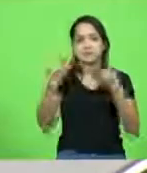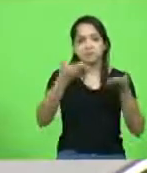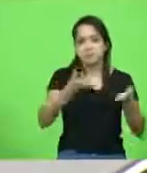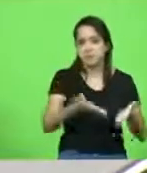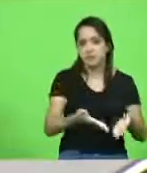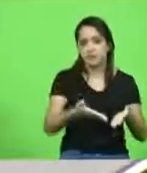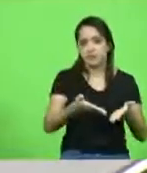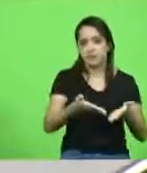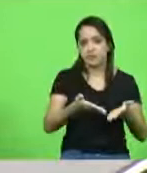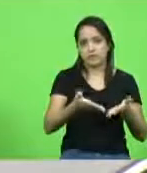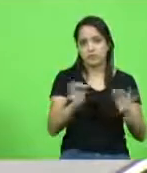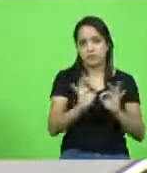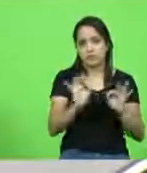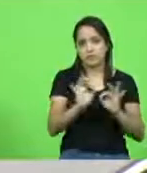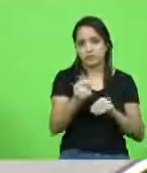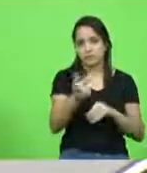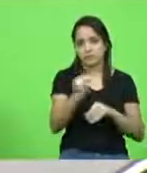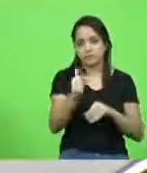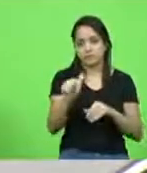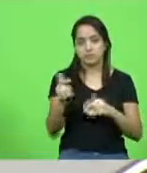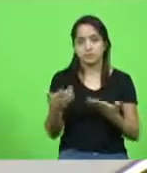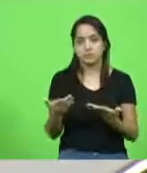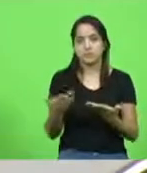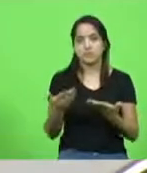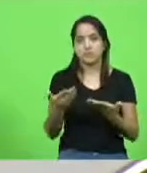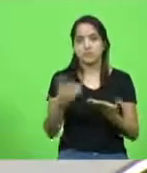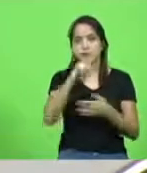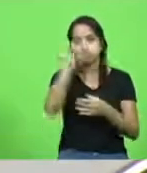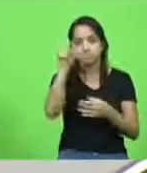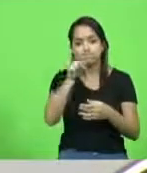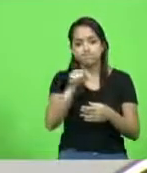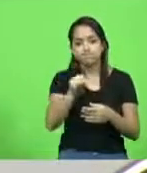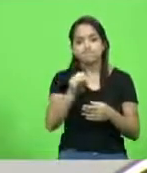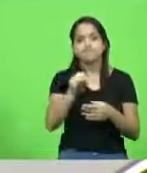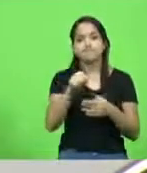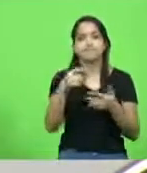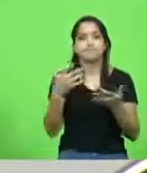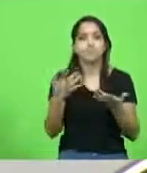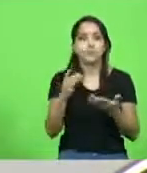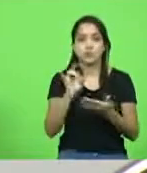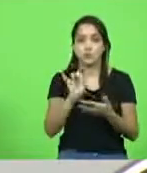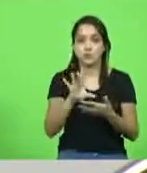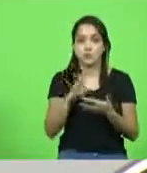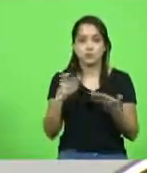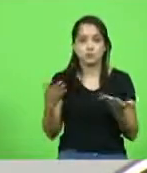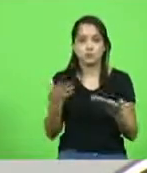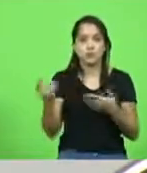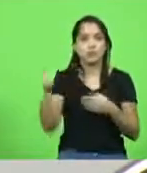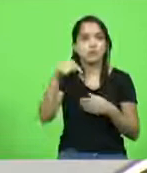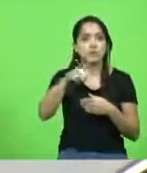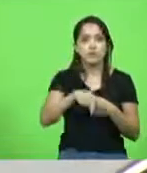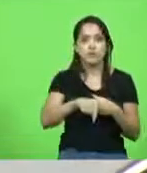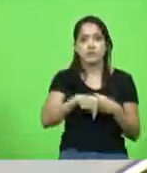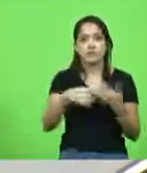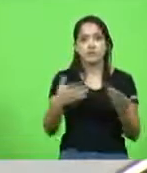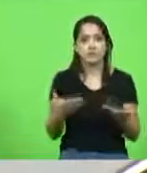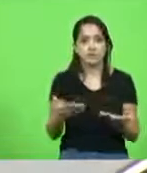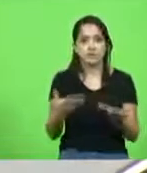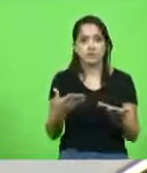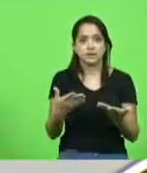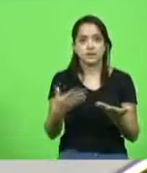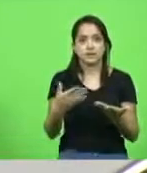tudo que me leva aqui hoje é Interrogação são questionamentos não vim aqui ainda para fazer nenhuma